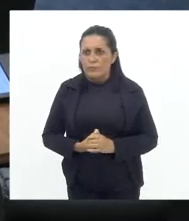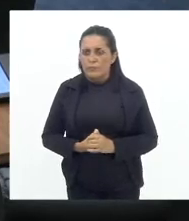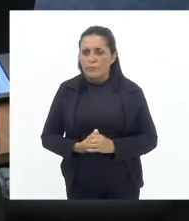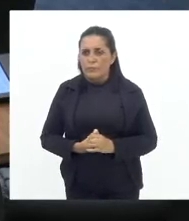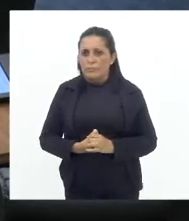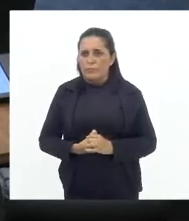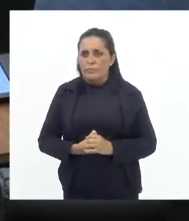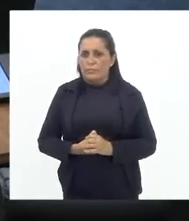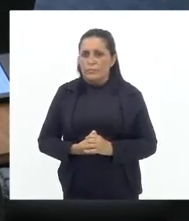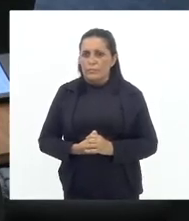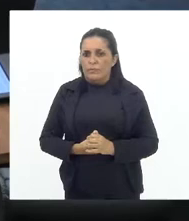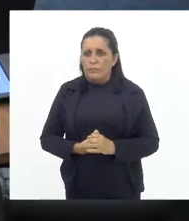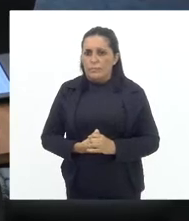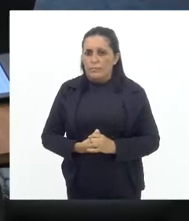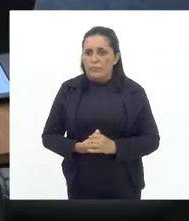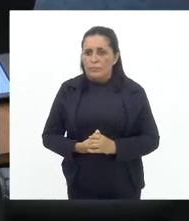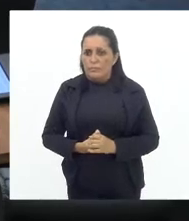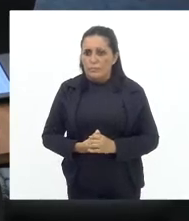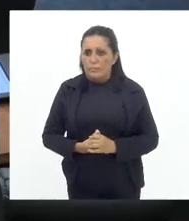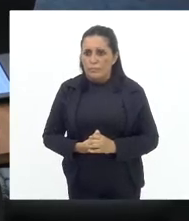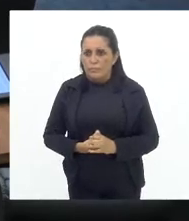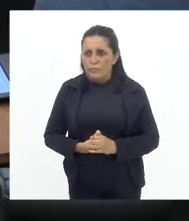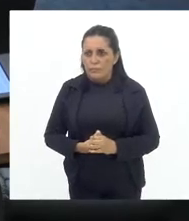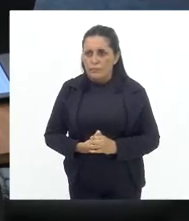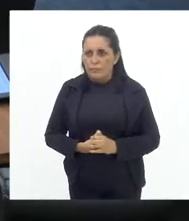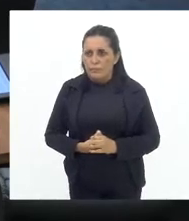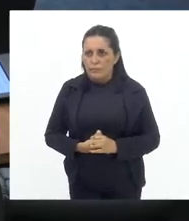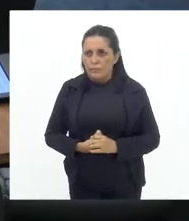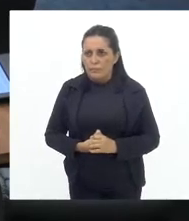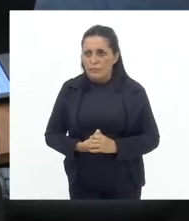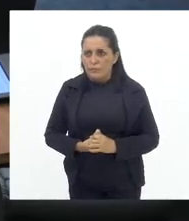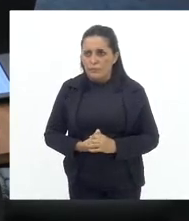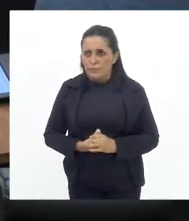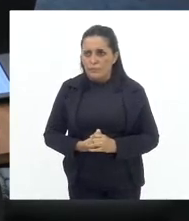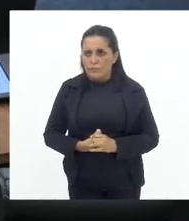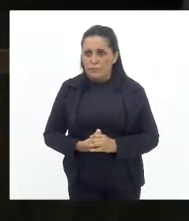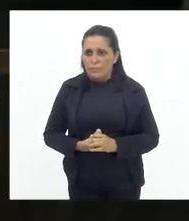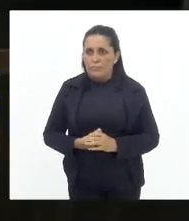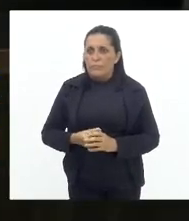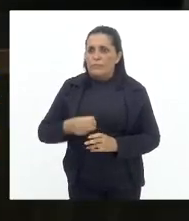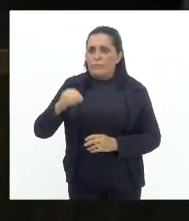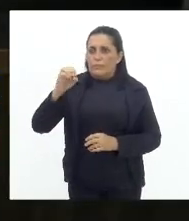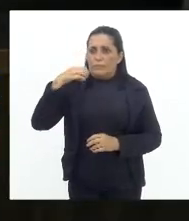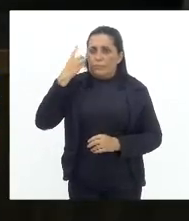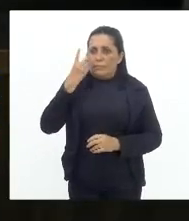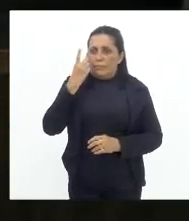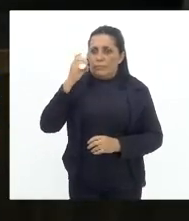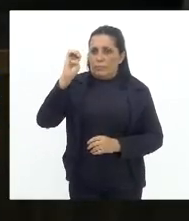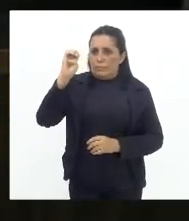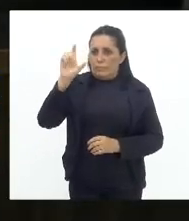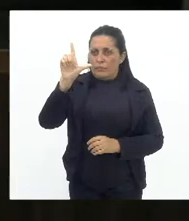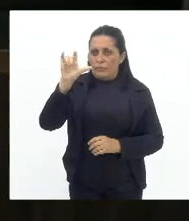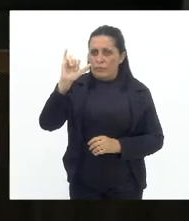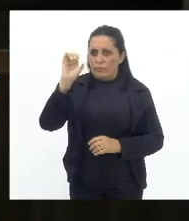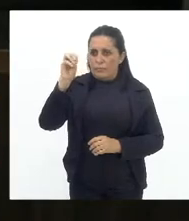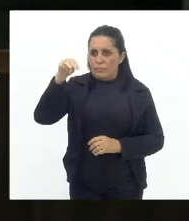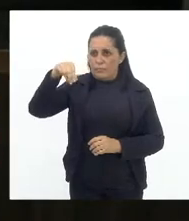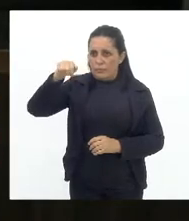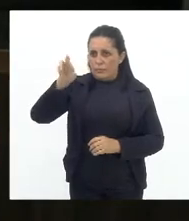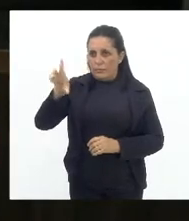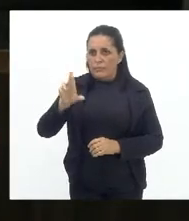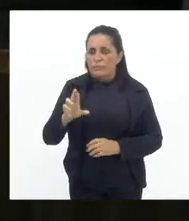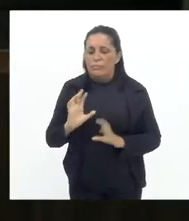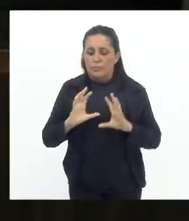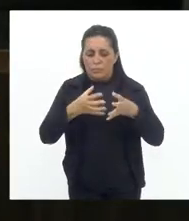E aí o deputado Eliomar Coelho pela comissão de orçamento